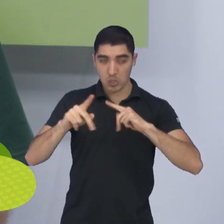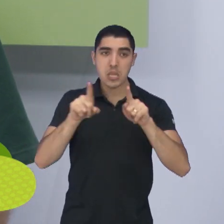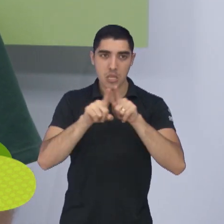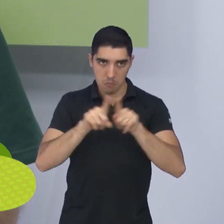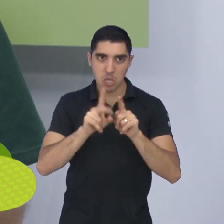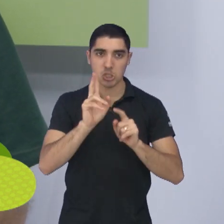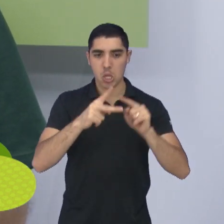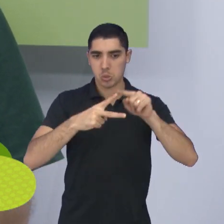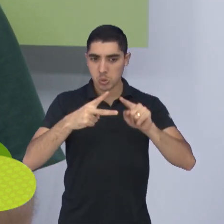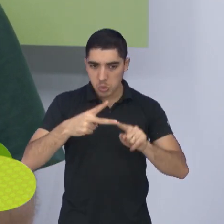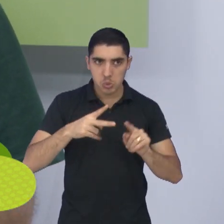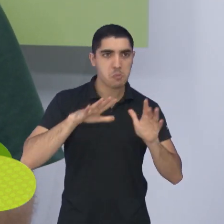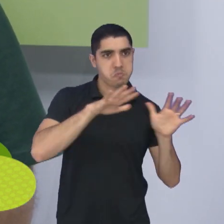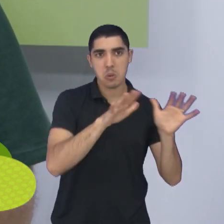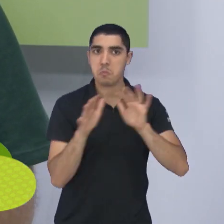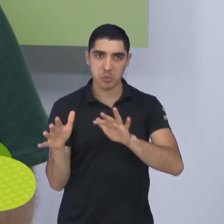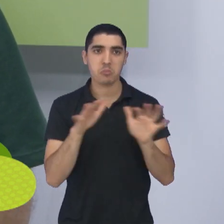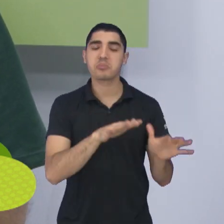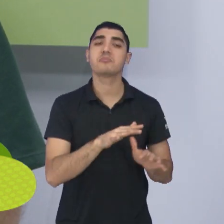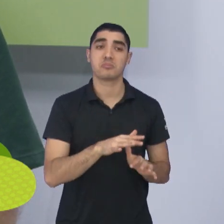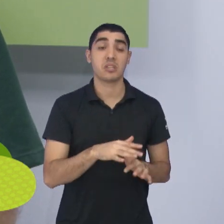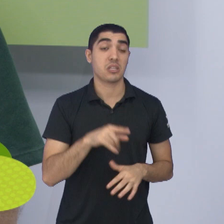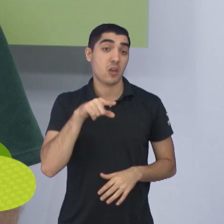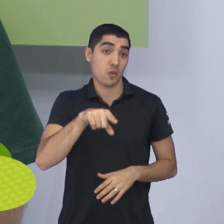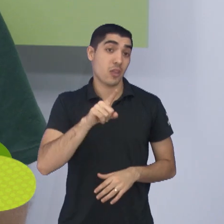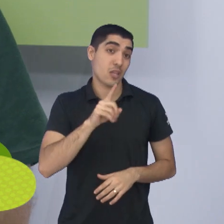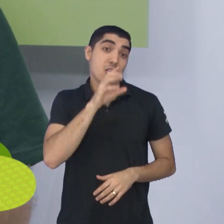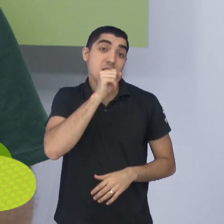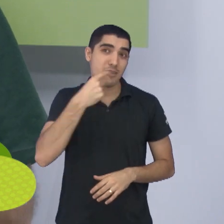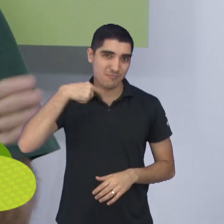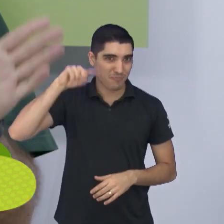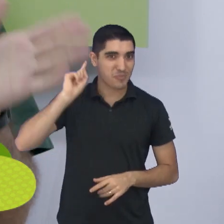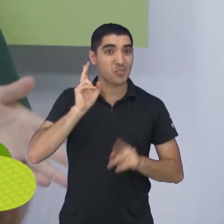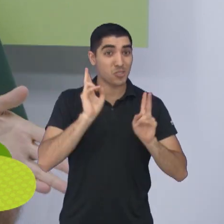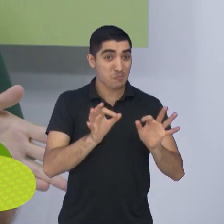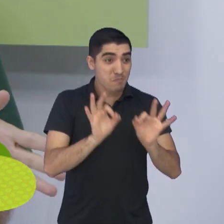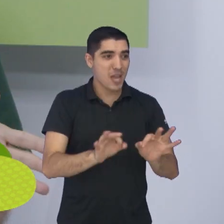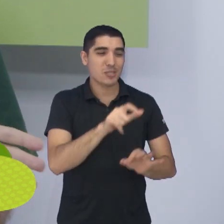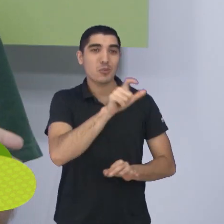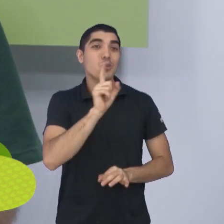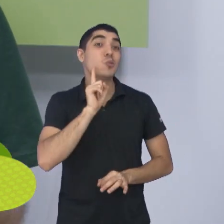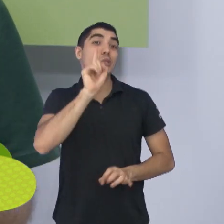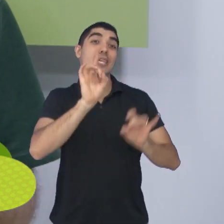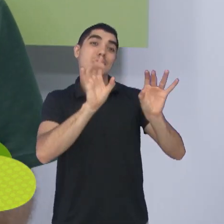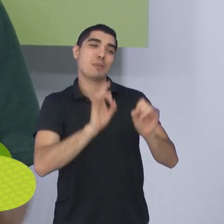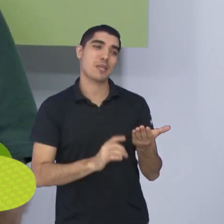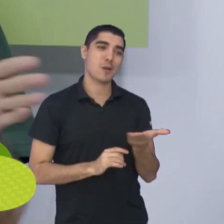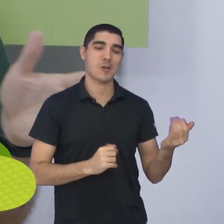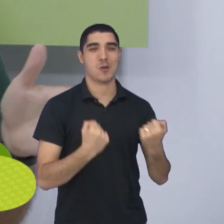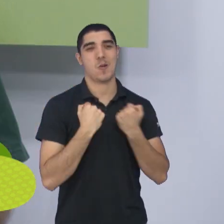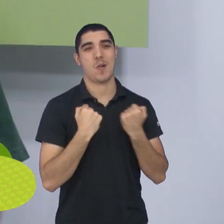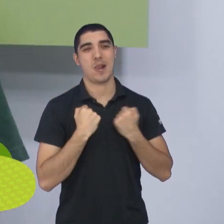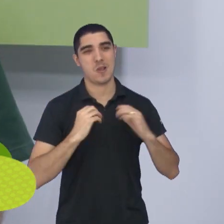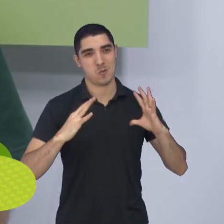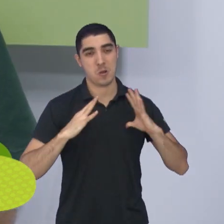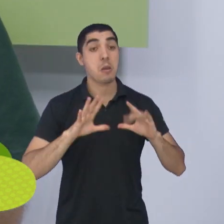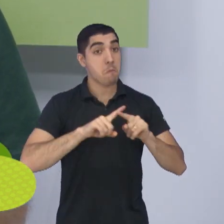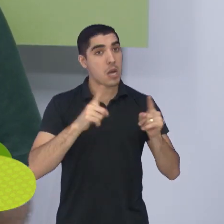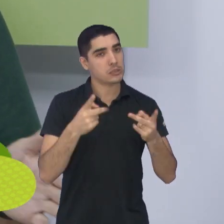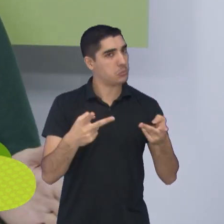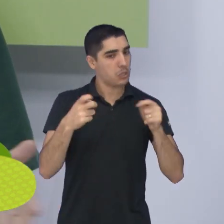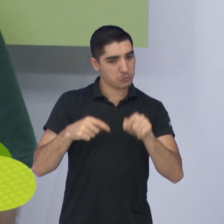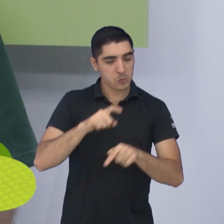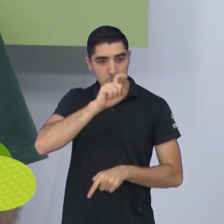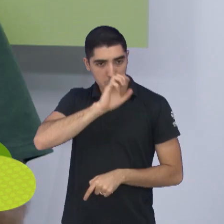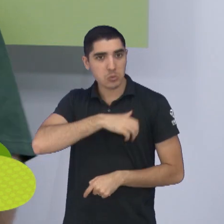José. Então foi a noite dos goleiros no Martins Pereira no sábado, mas de saldo positivo para o São José, a gente vê essa melhora no time